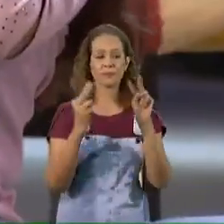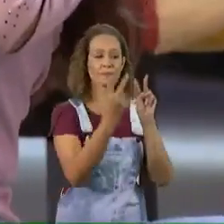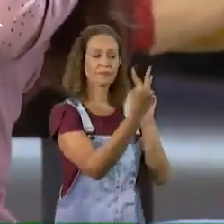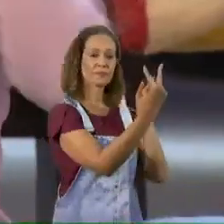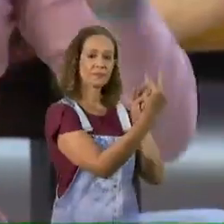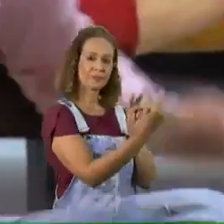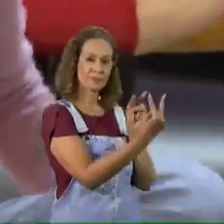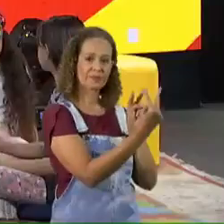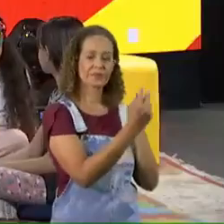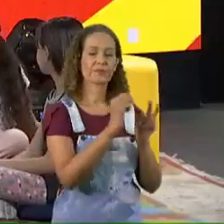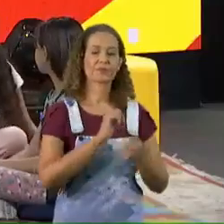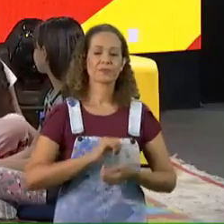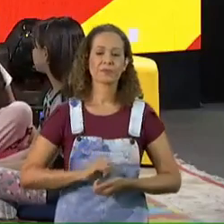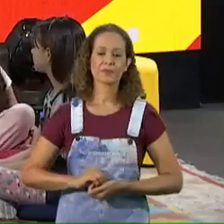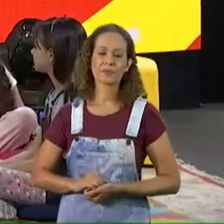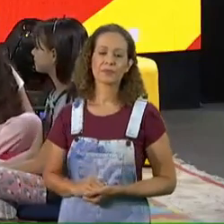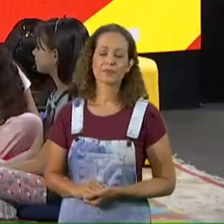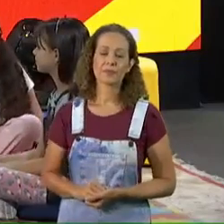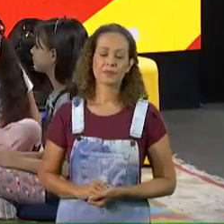pouquinho a almofada.